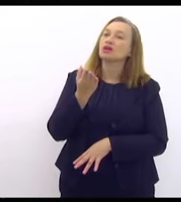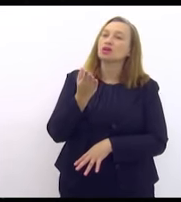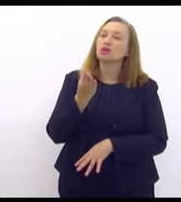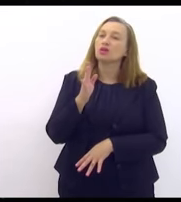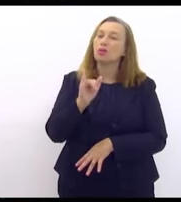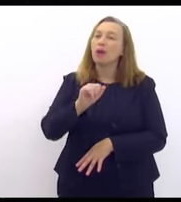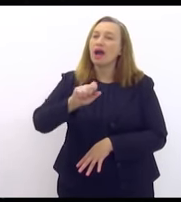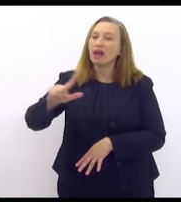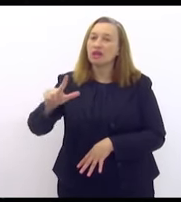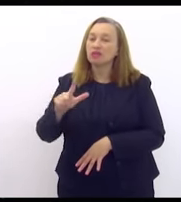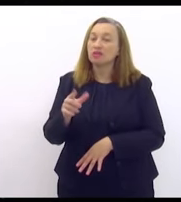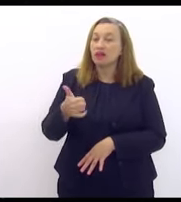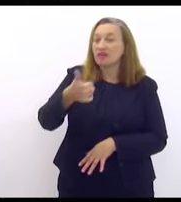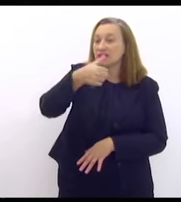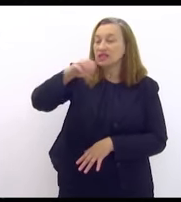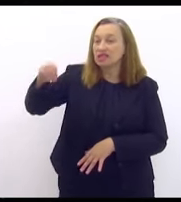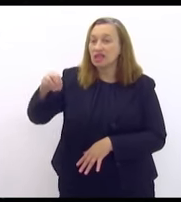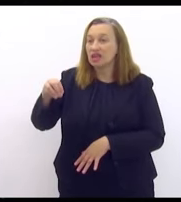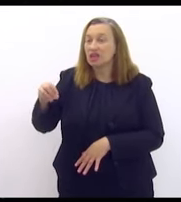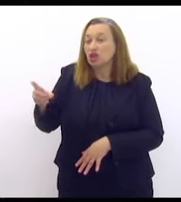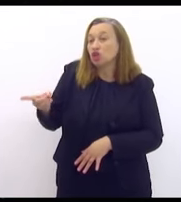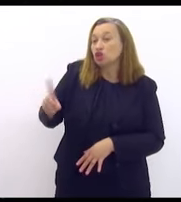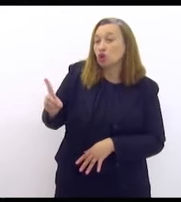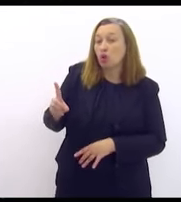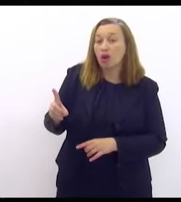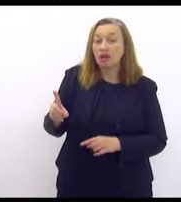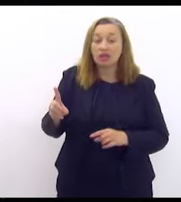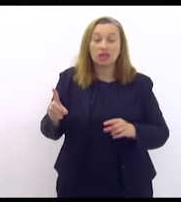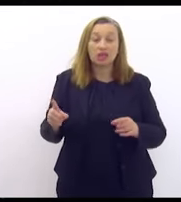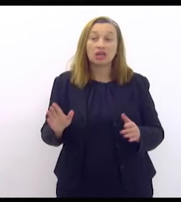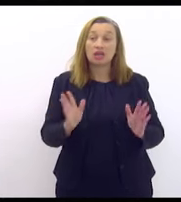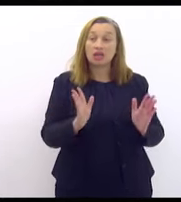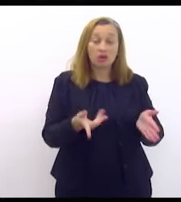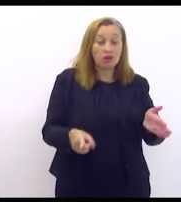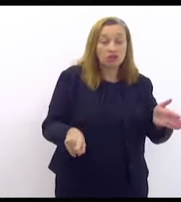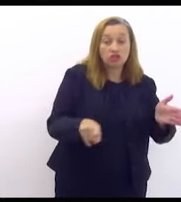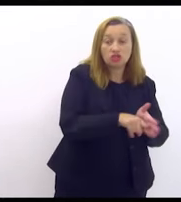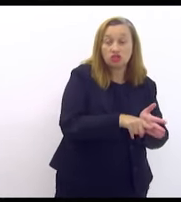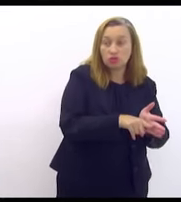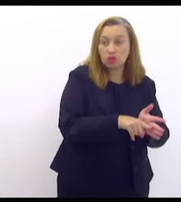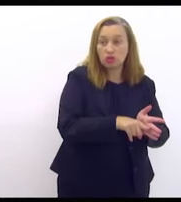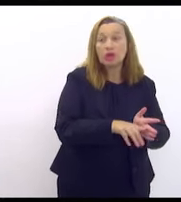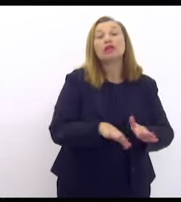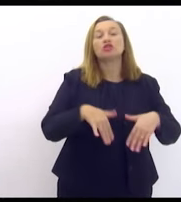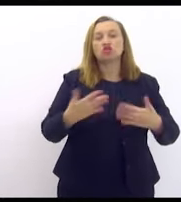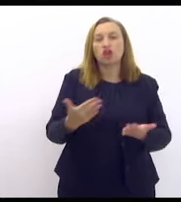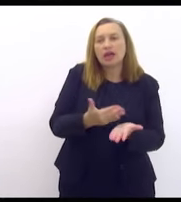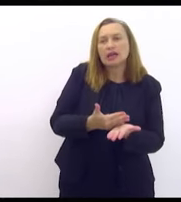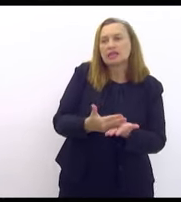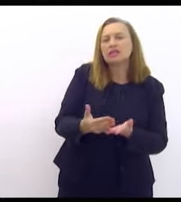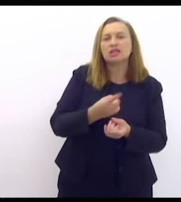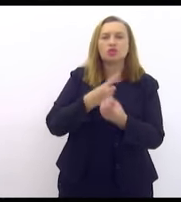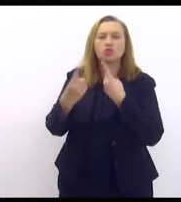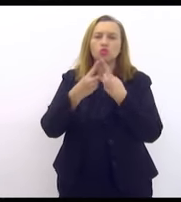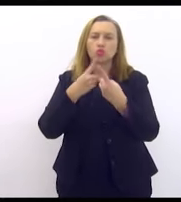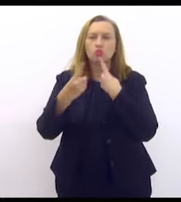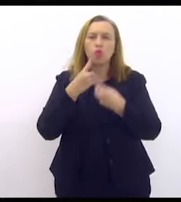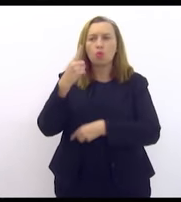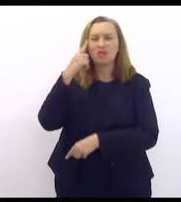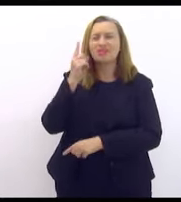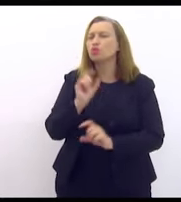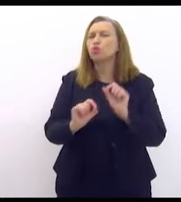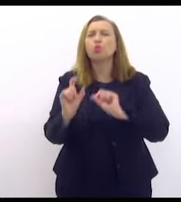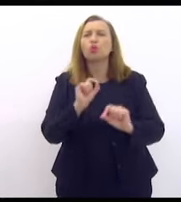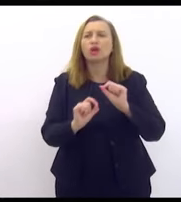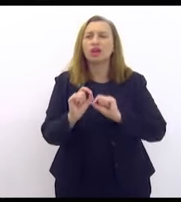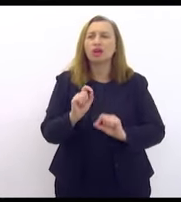estava $100 e que naquele momento estava muito abaixo. Então, a gente já inicia esse debate com a perspectiva de